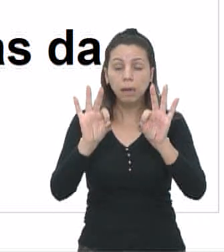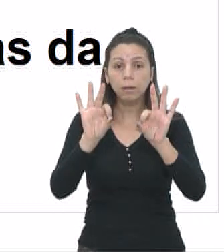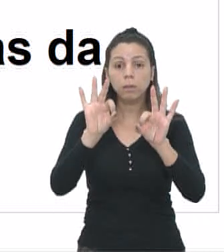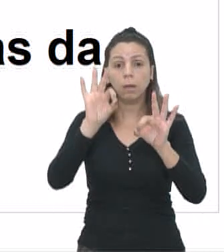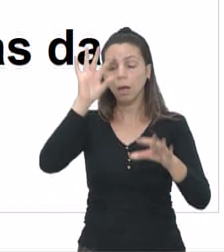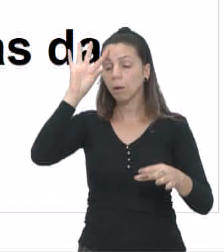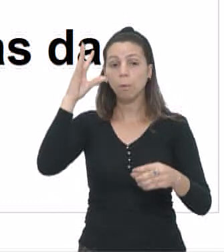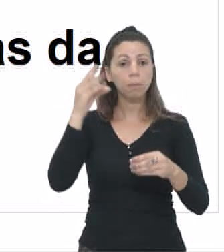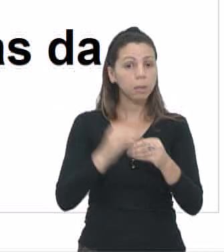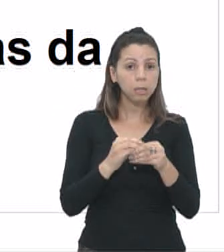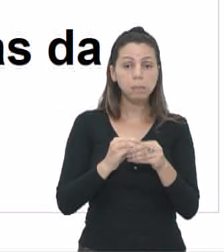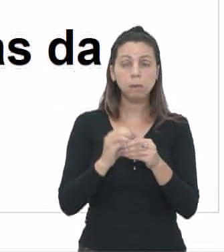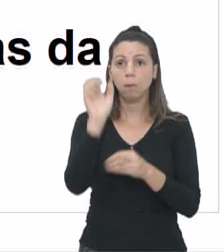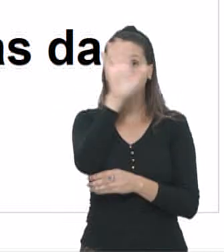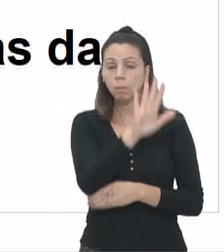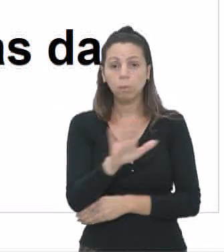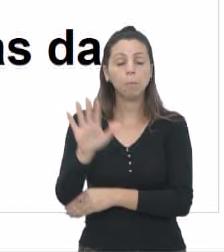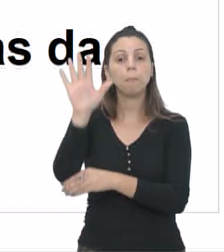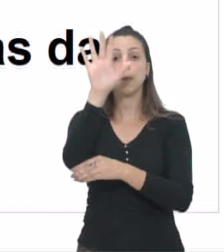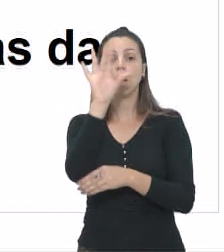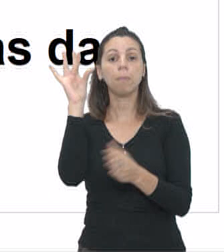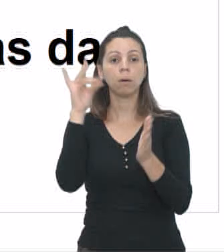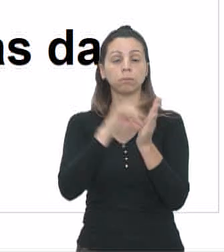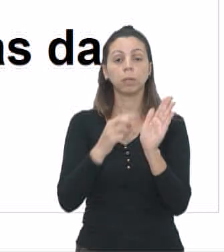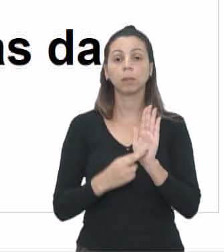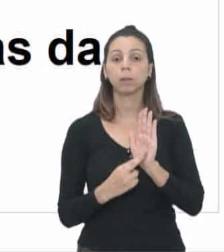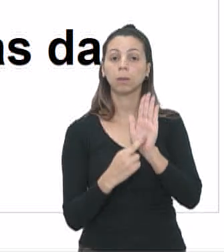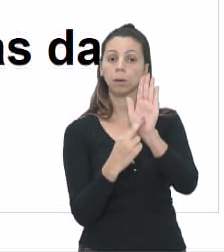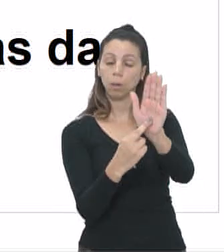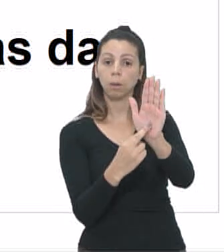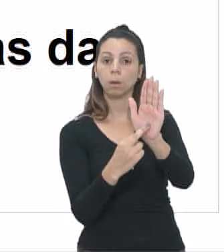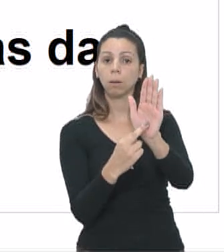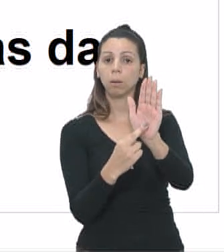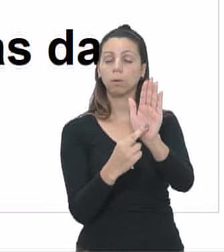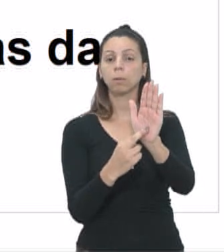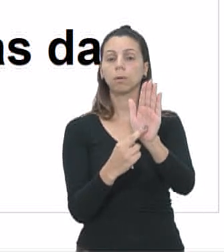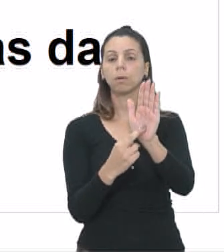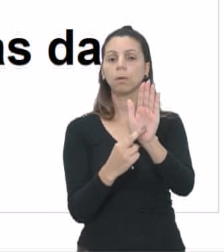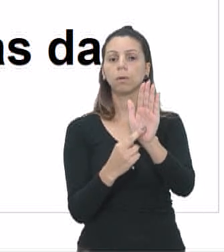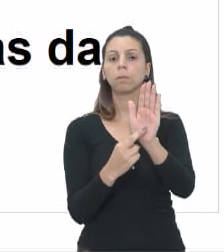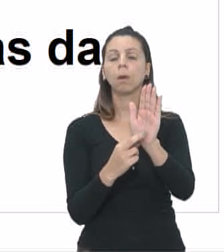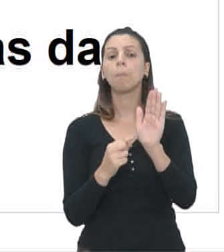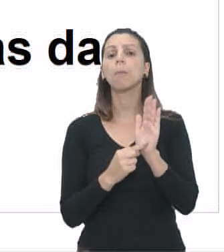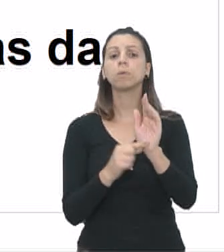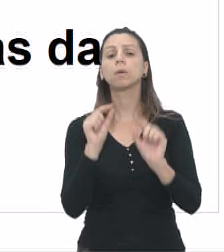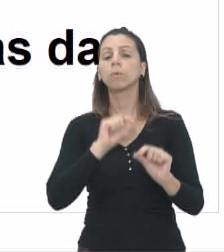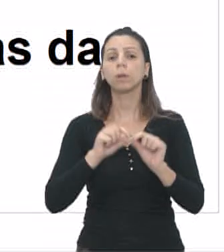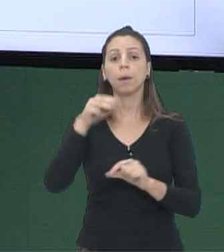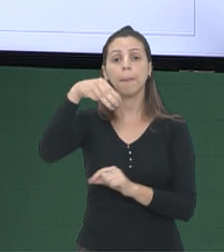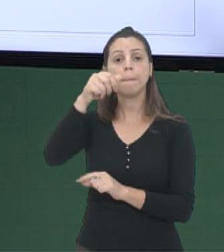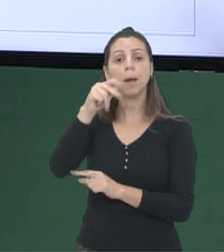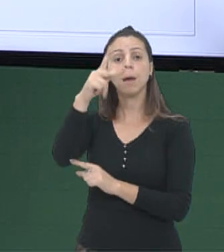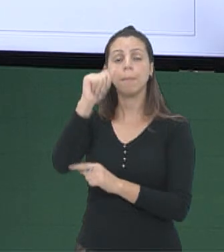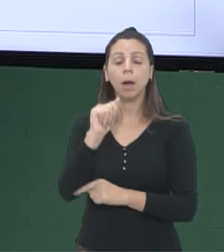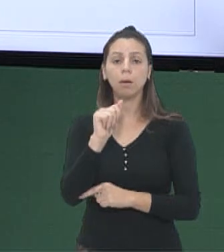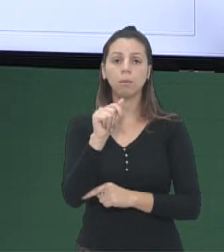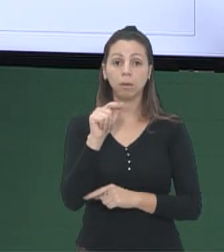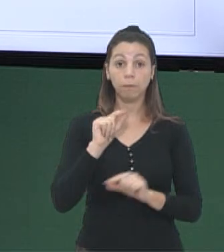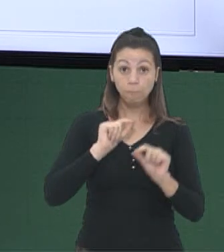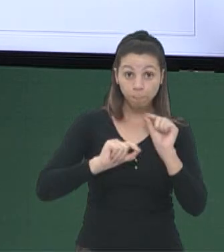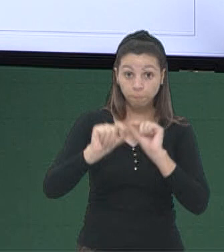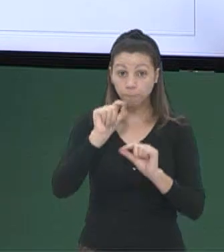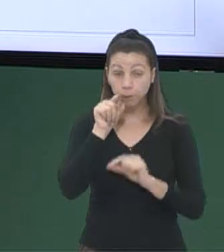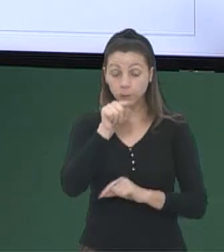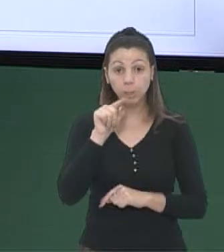local representado e as informações que pretendem ser evidenciadas com o mapa. Então, o fato de você entender